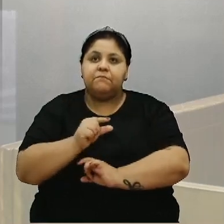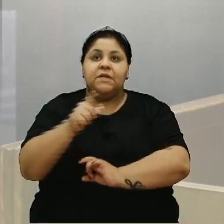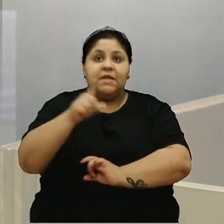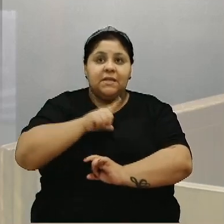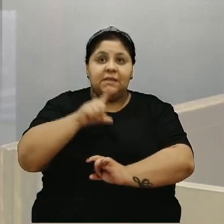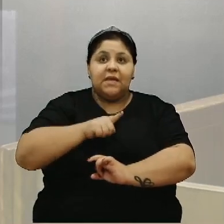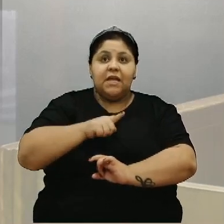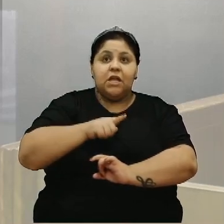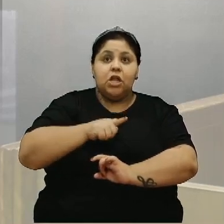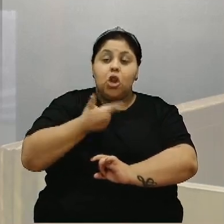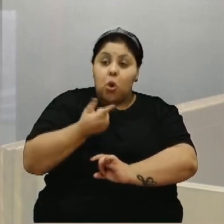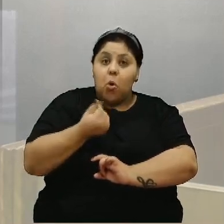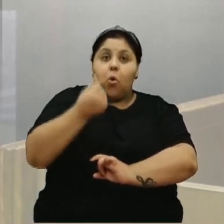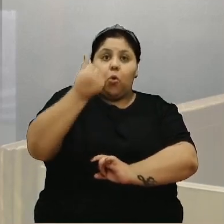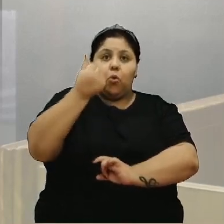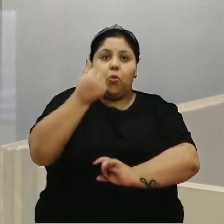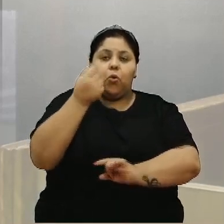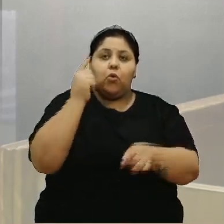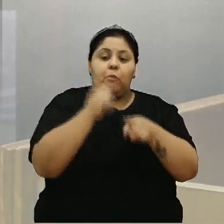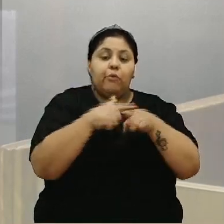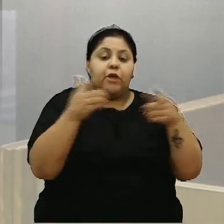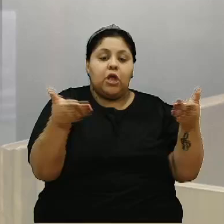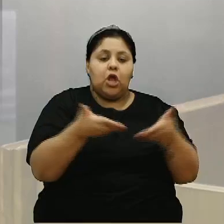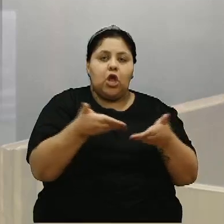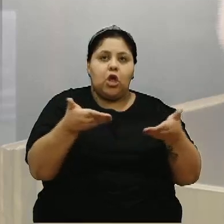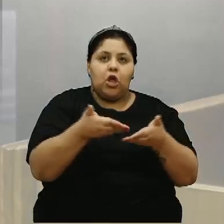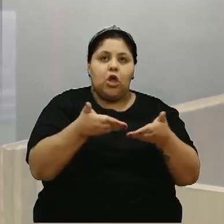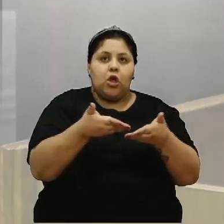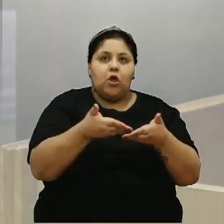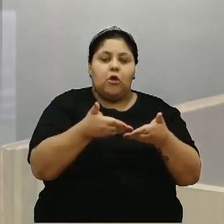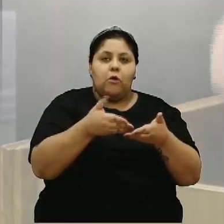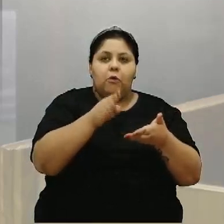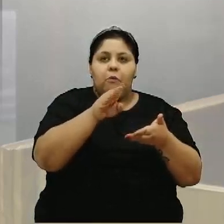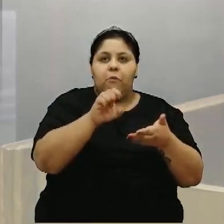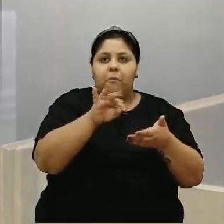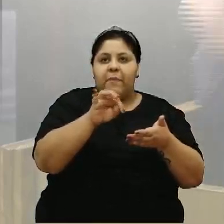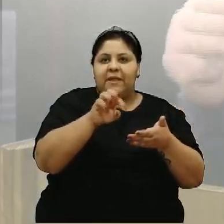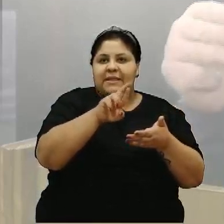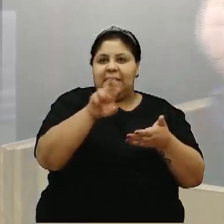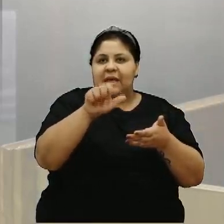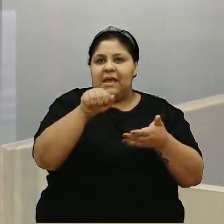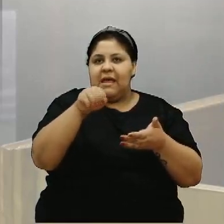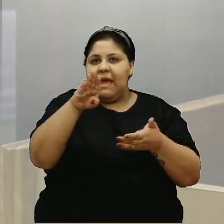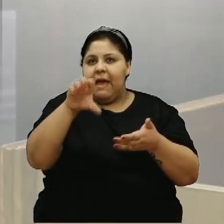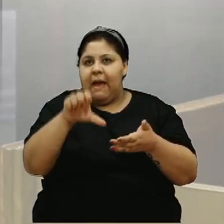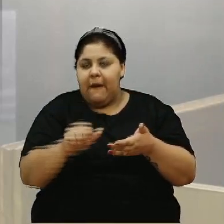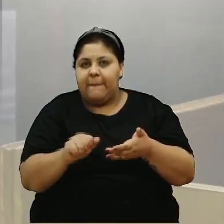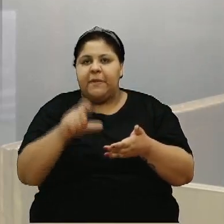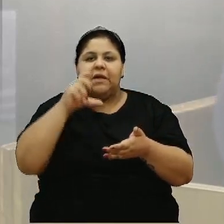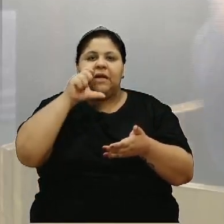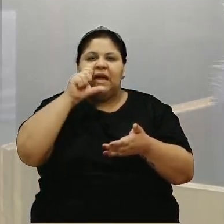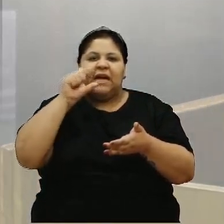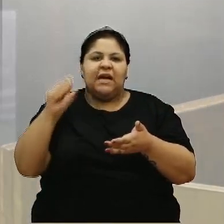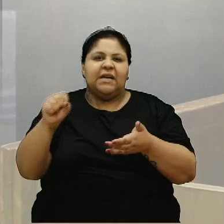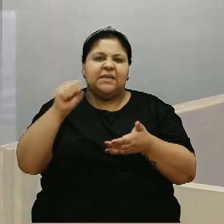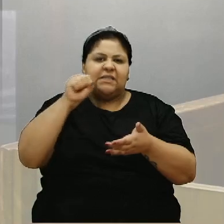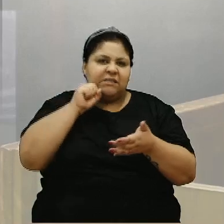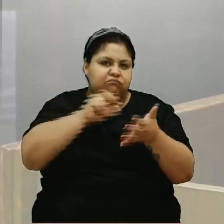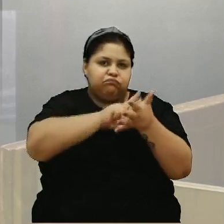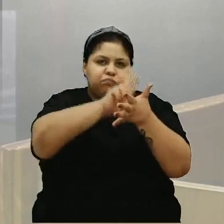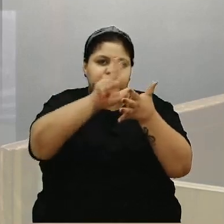lucro. Porque hoje, beterraba, cenoura, couve-flor, repolho,